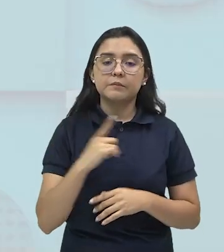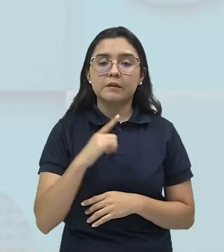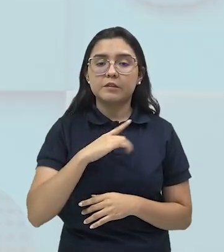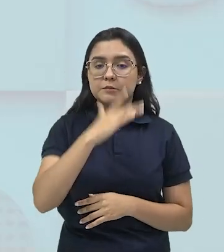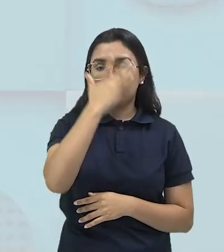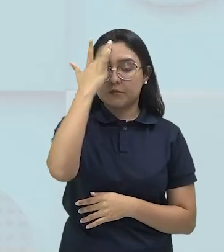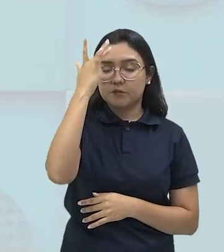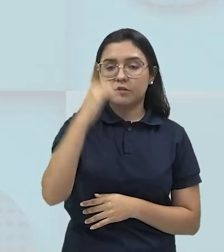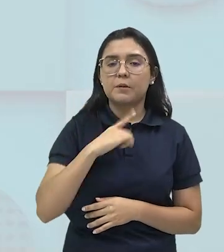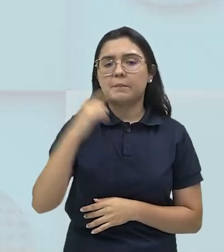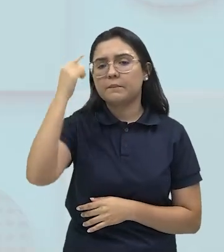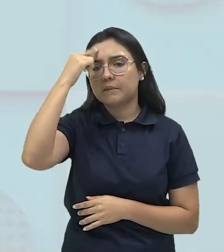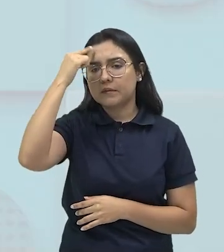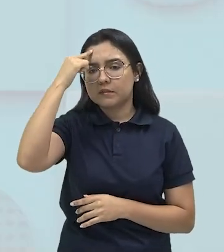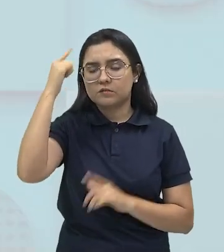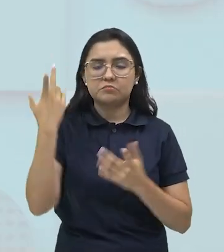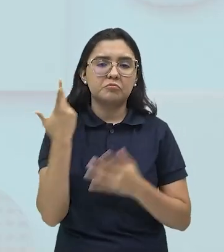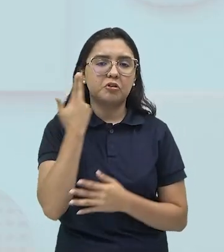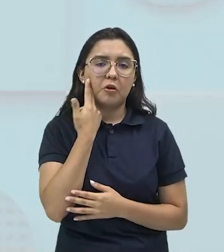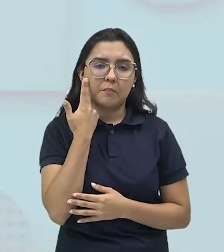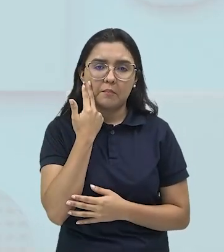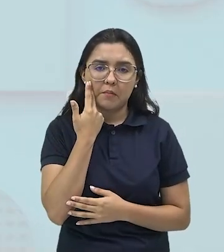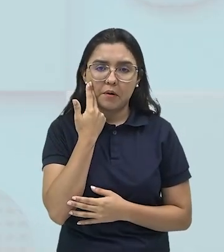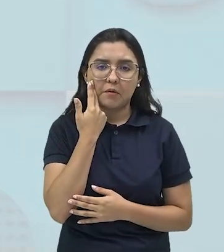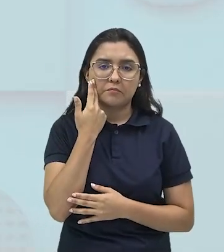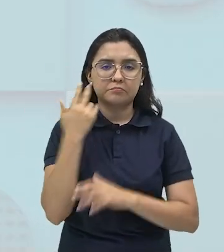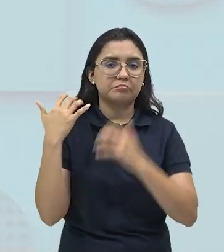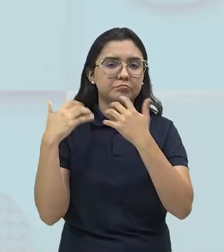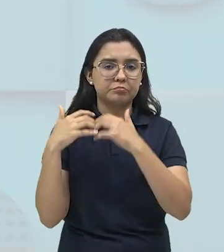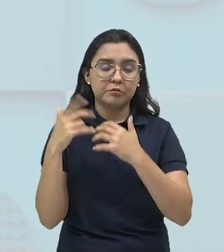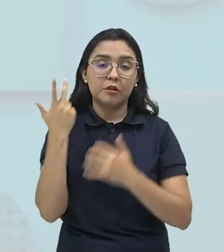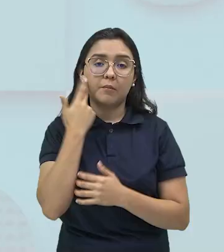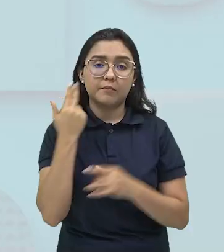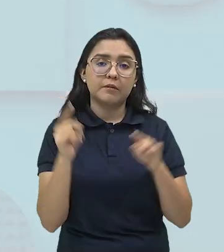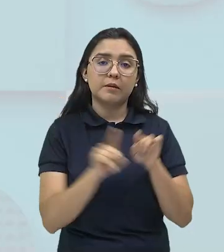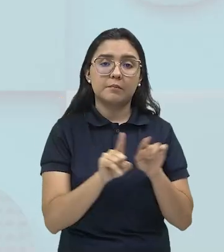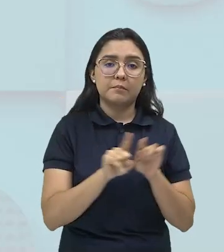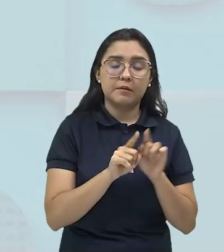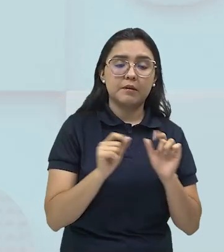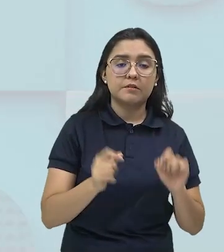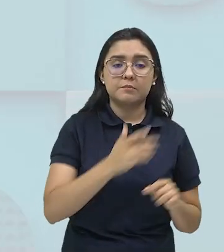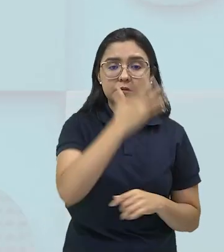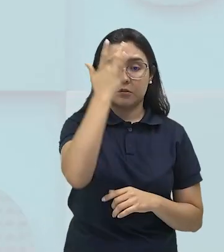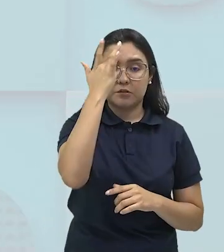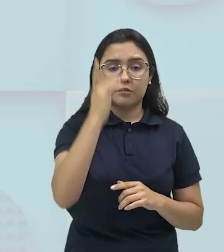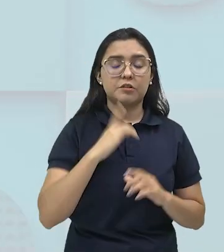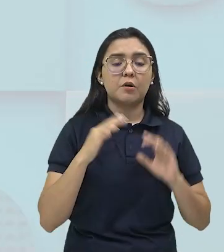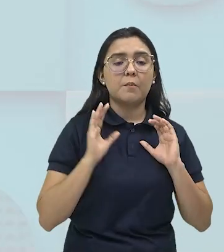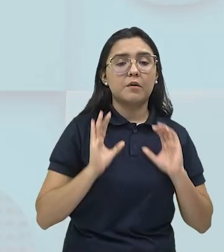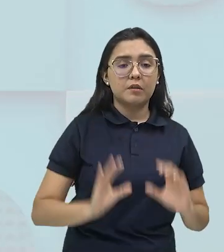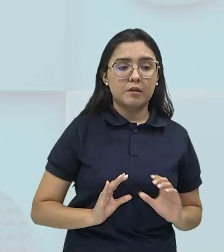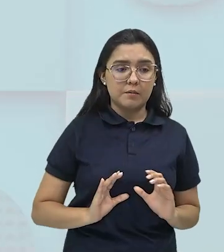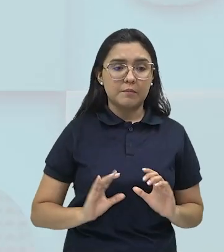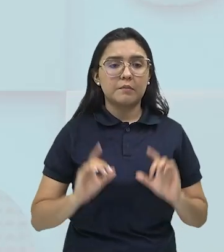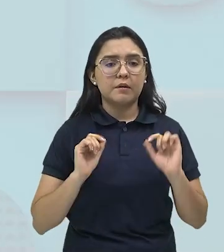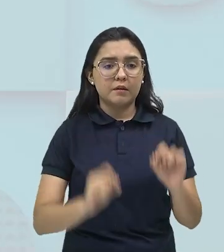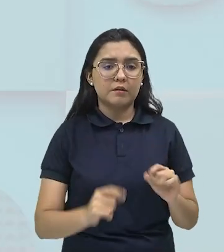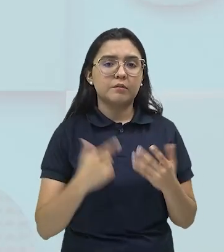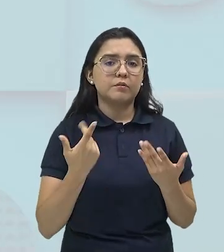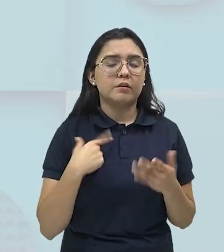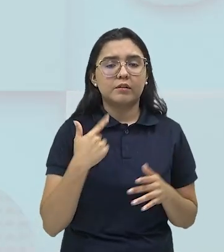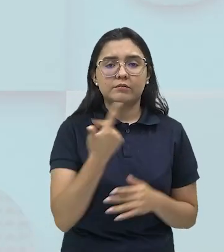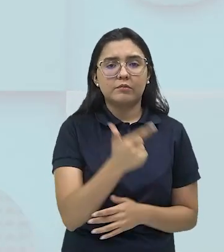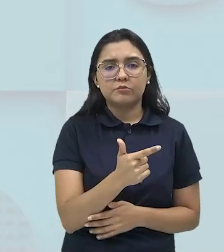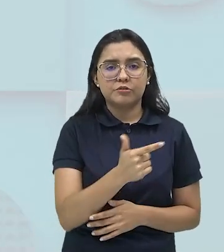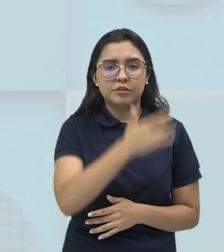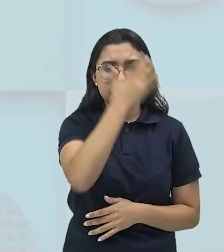tinham pensamentos normais, que está dentro da sanidade, e aqueles que tinham comportamentos desviantes, que está dentro